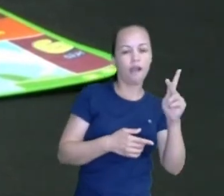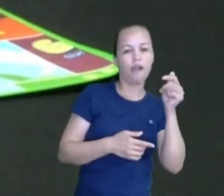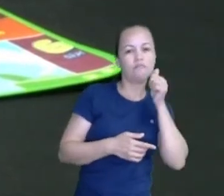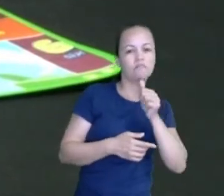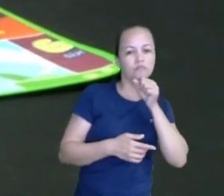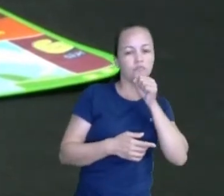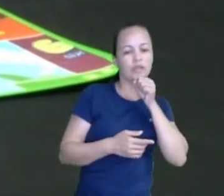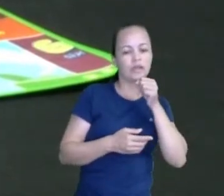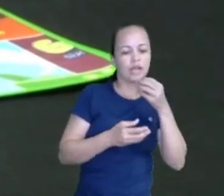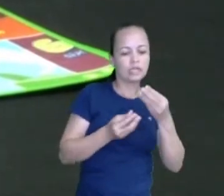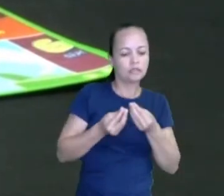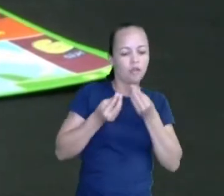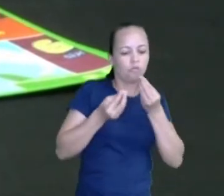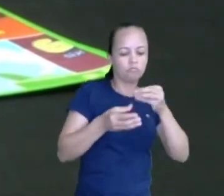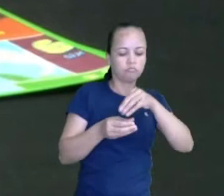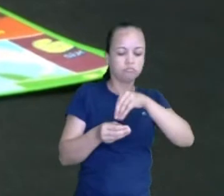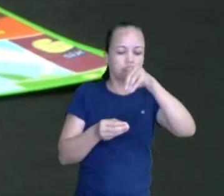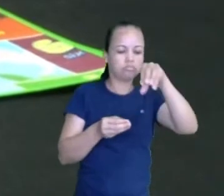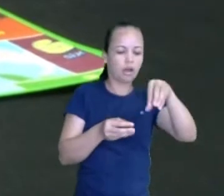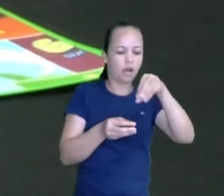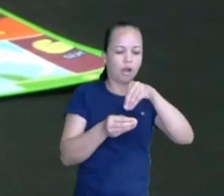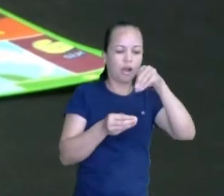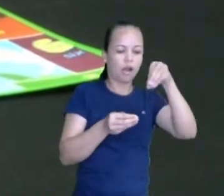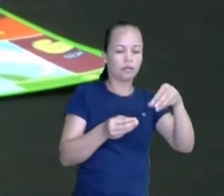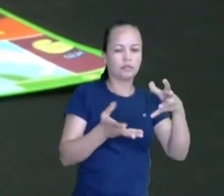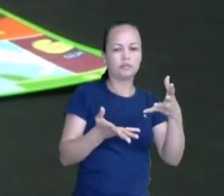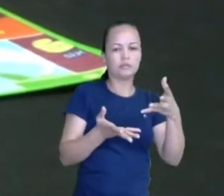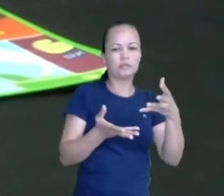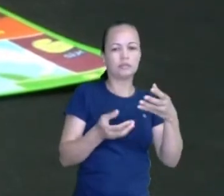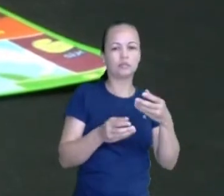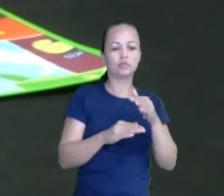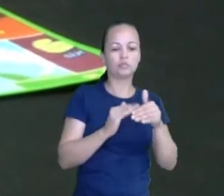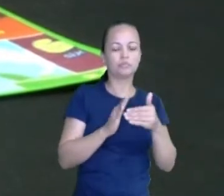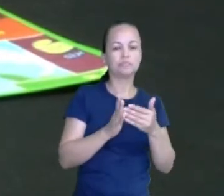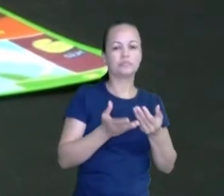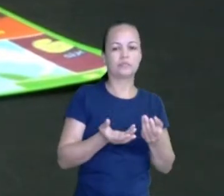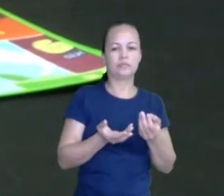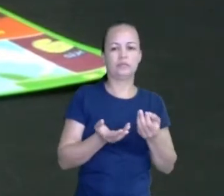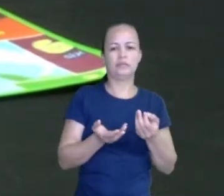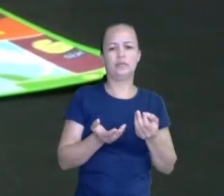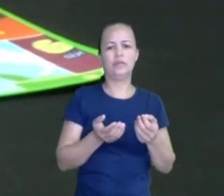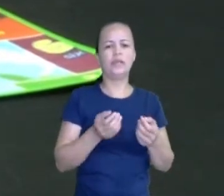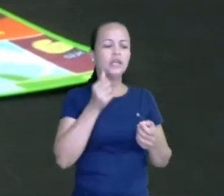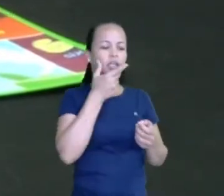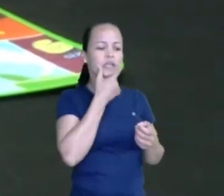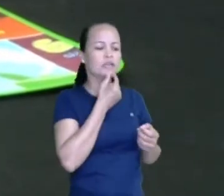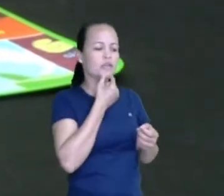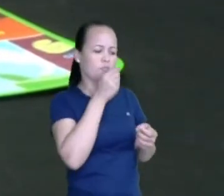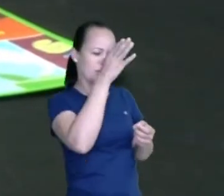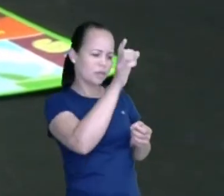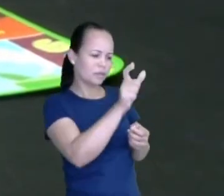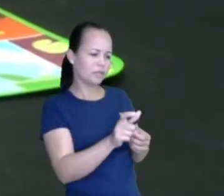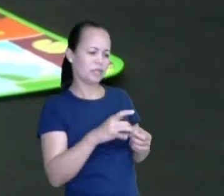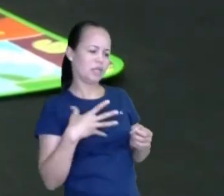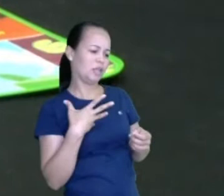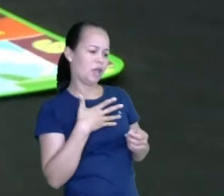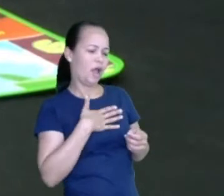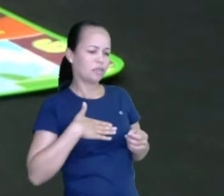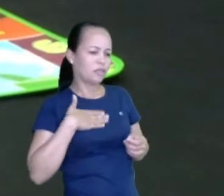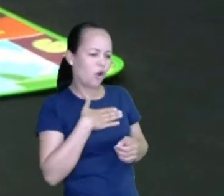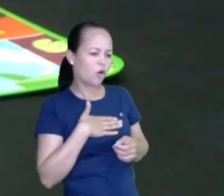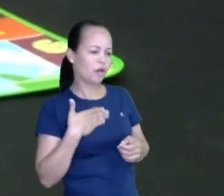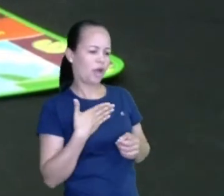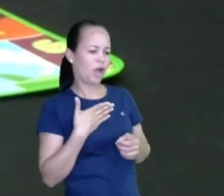de sua cesta. Que criança adorável que me traz essas coisas maravilhosas, pensou